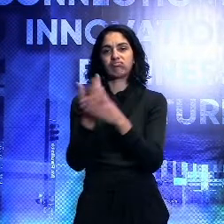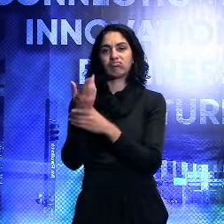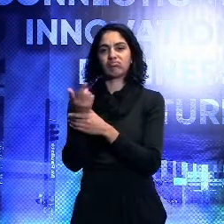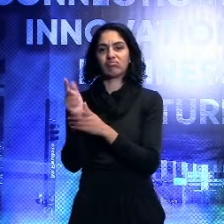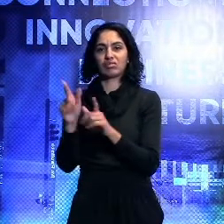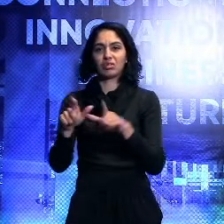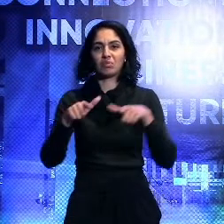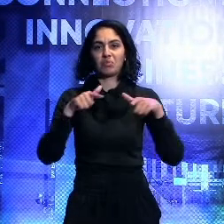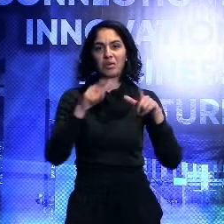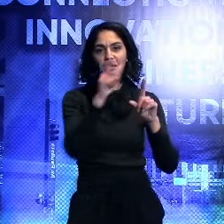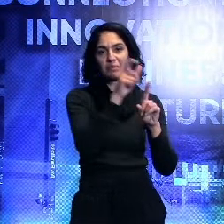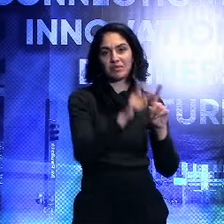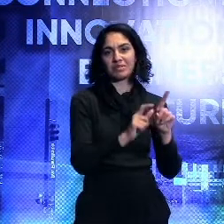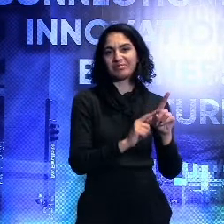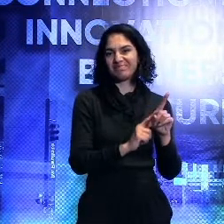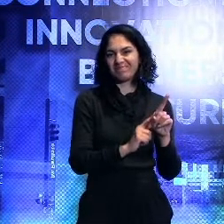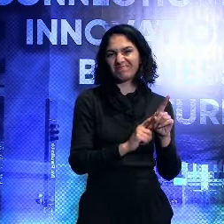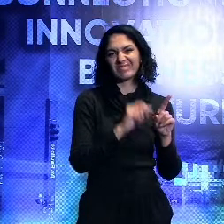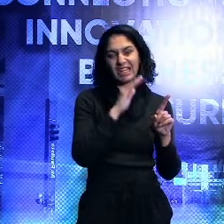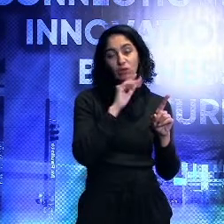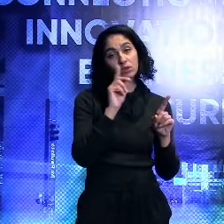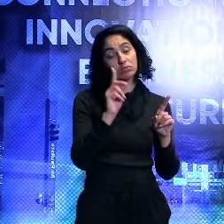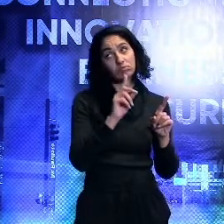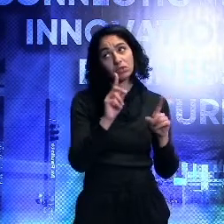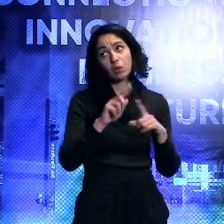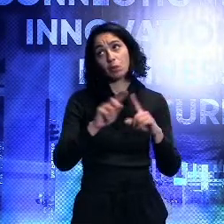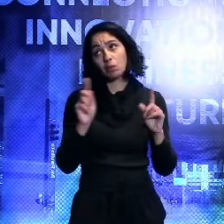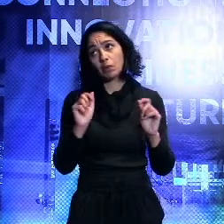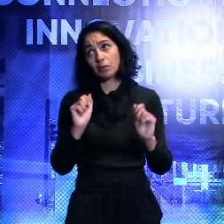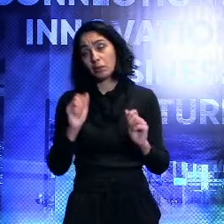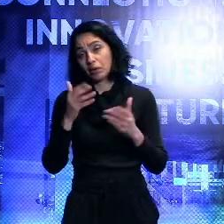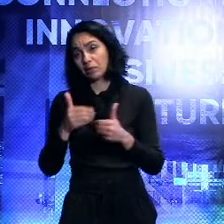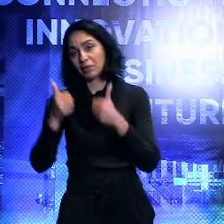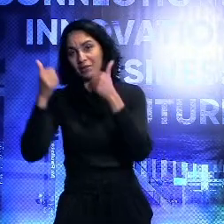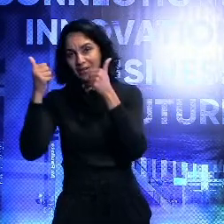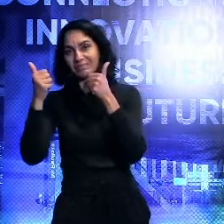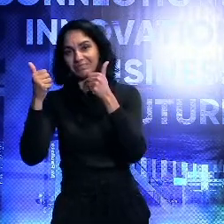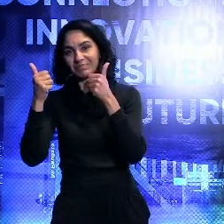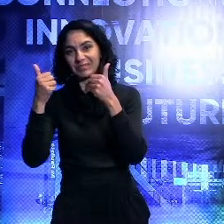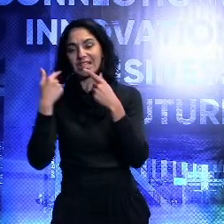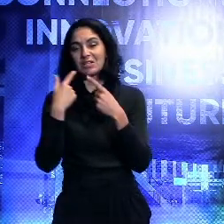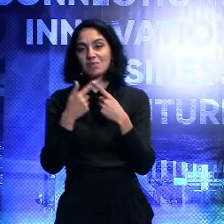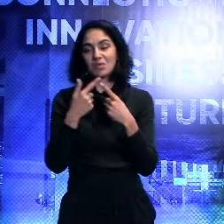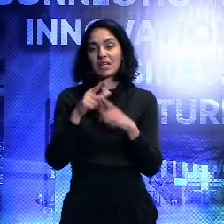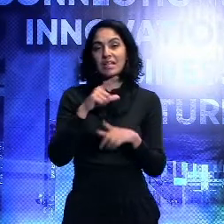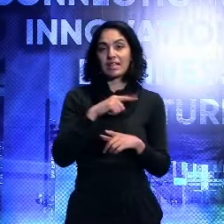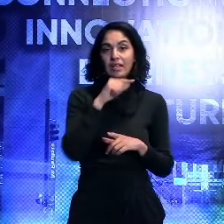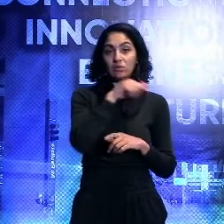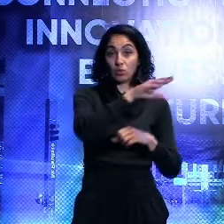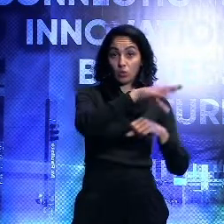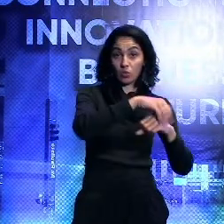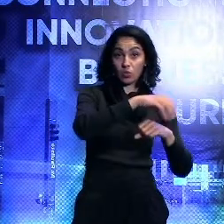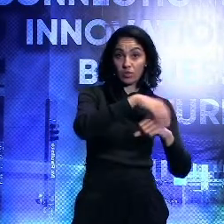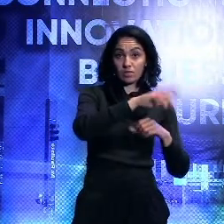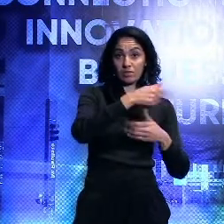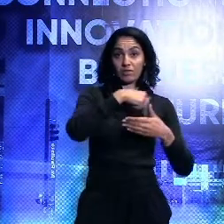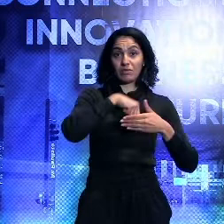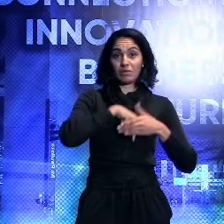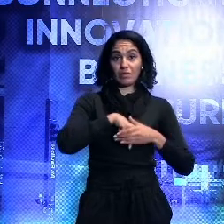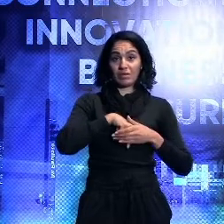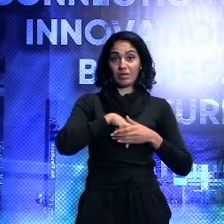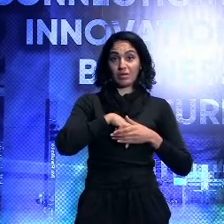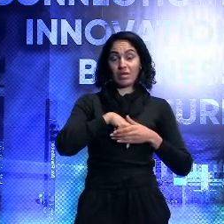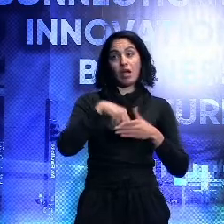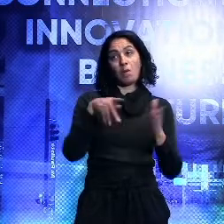persona. Isso é ruim? Não necessariamente, mas pode ser muito melhor. Porque ali você tem um conhecimento empírico que está restrito na mente